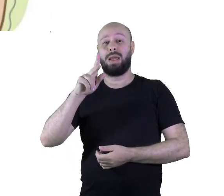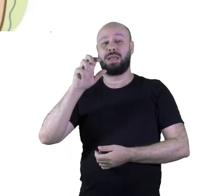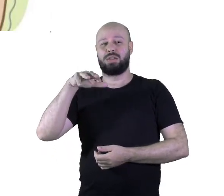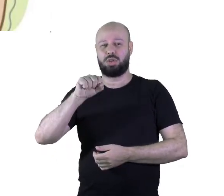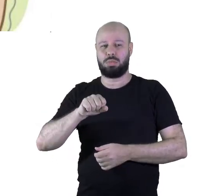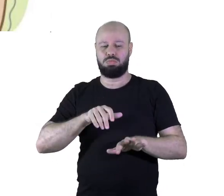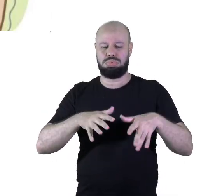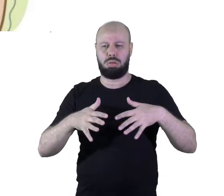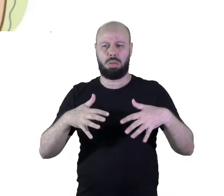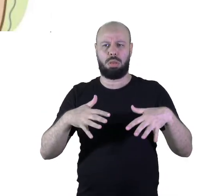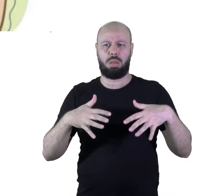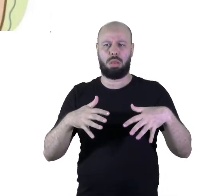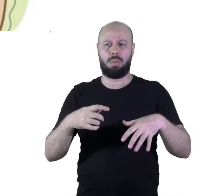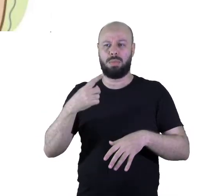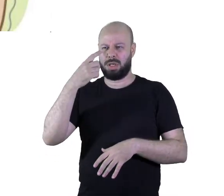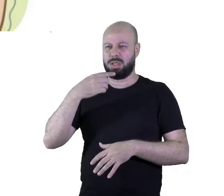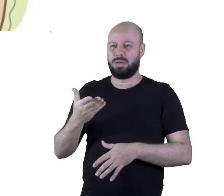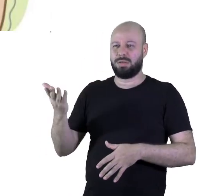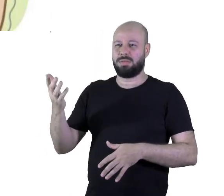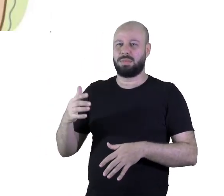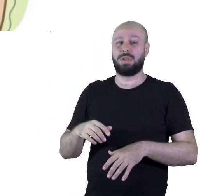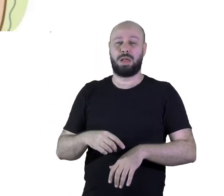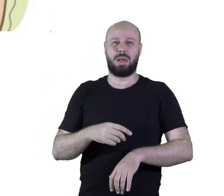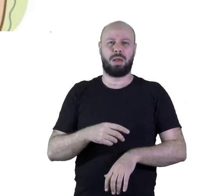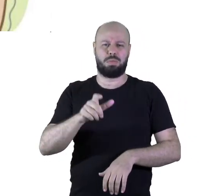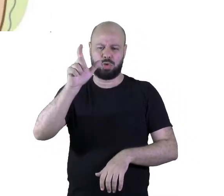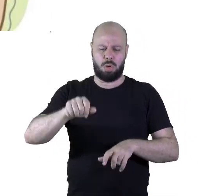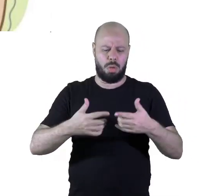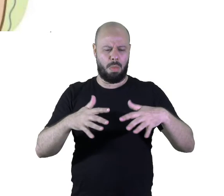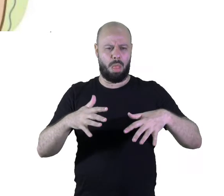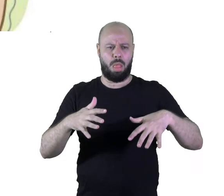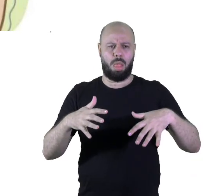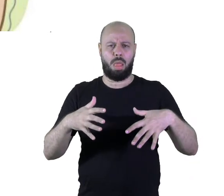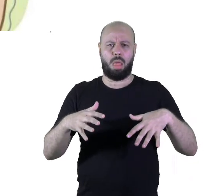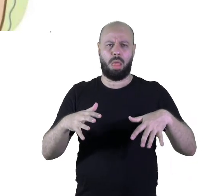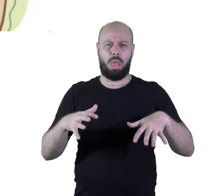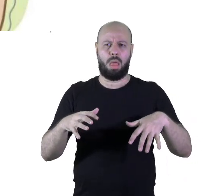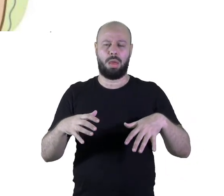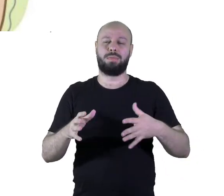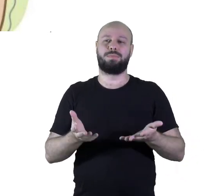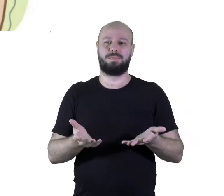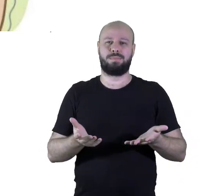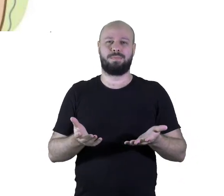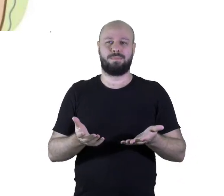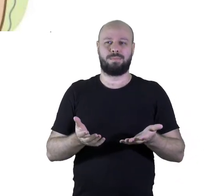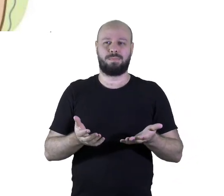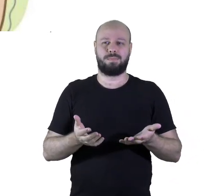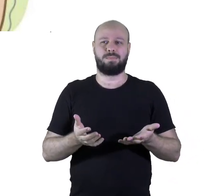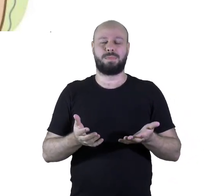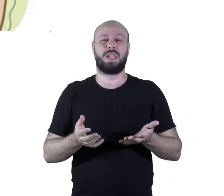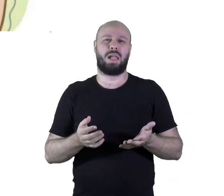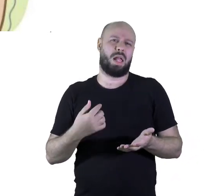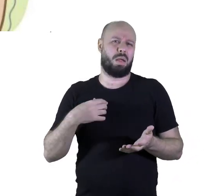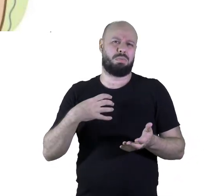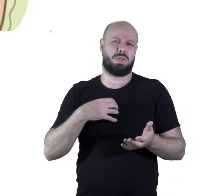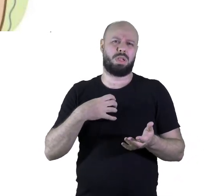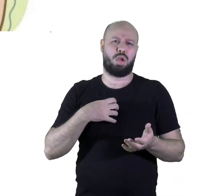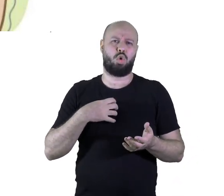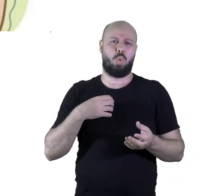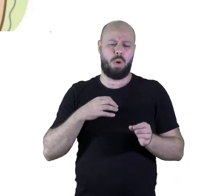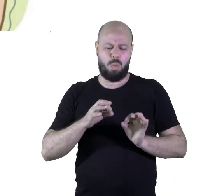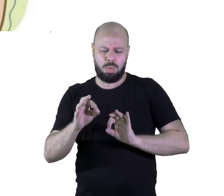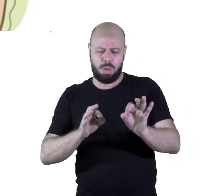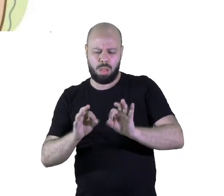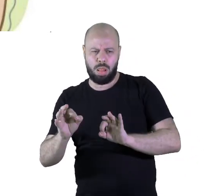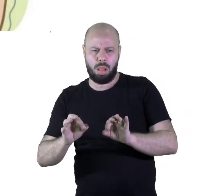um desenho que as pessoas ficam com as mãos tremendo, não é? E é isso que acontece. O mal de Parkinson começa a perder essa coordenação